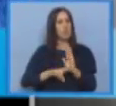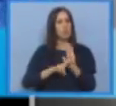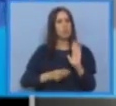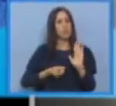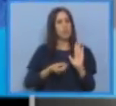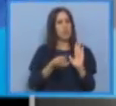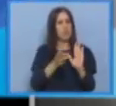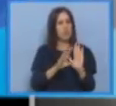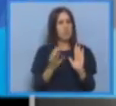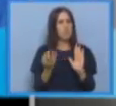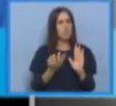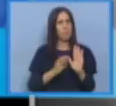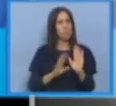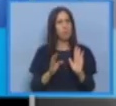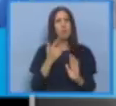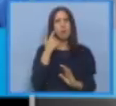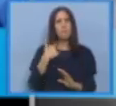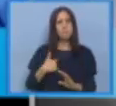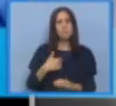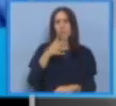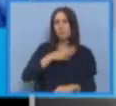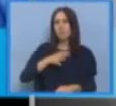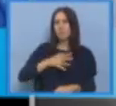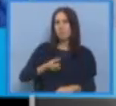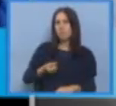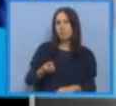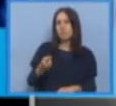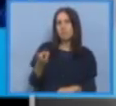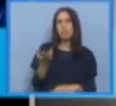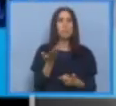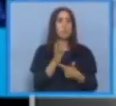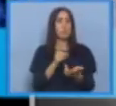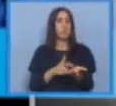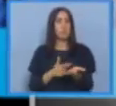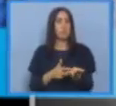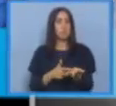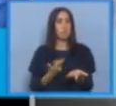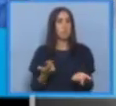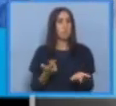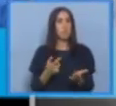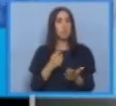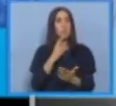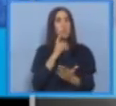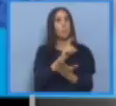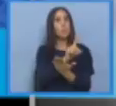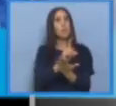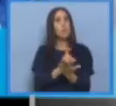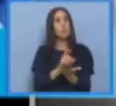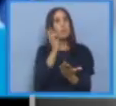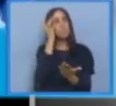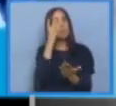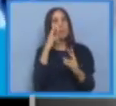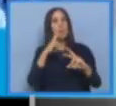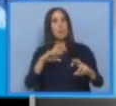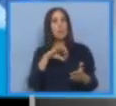relatórios, já conhecemos muitas explicações. Faltam, por exemplo, a conclusão dos inquéritos criminais. Há